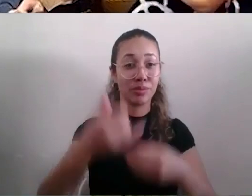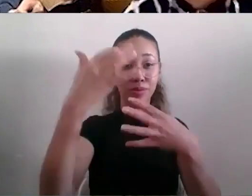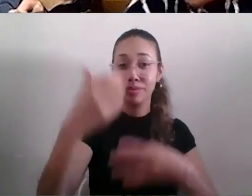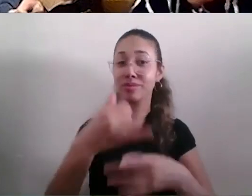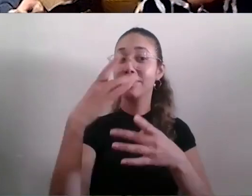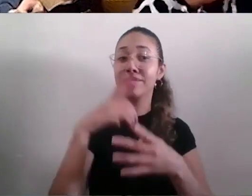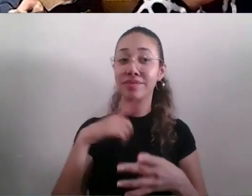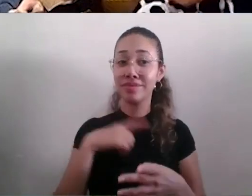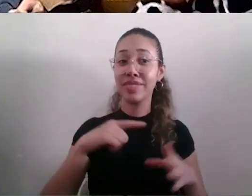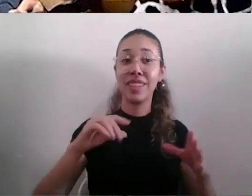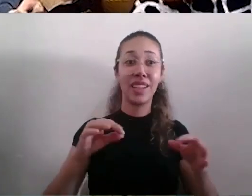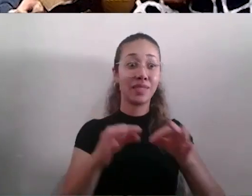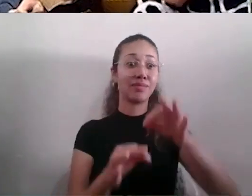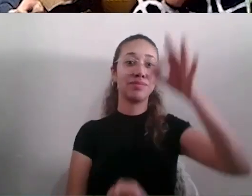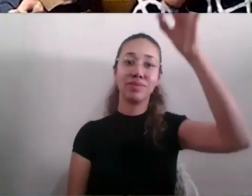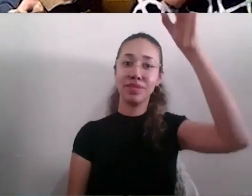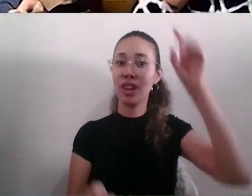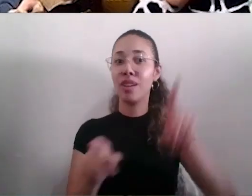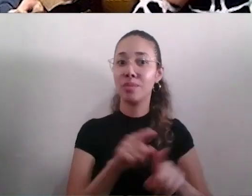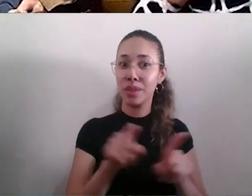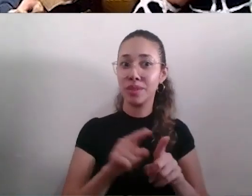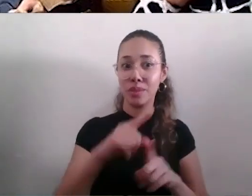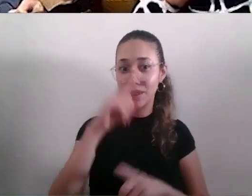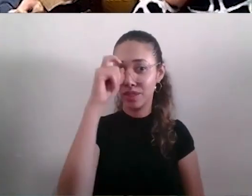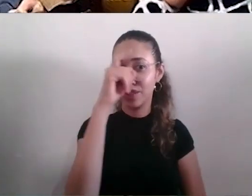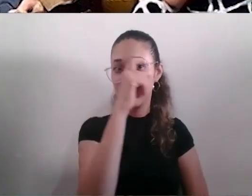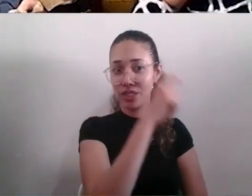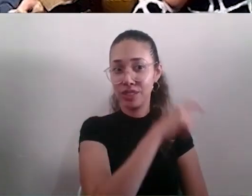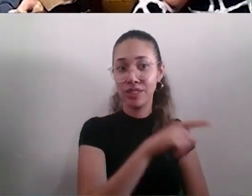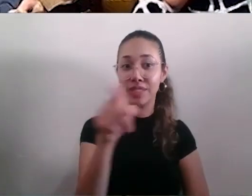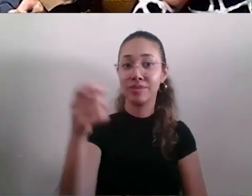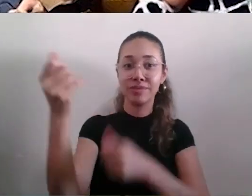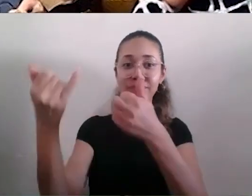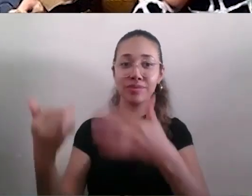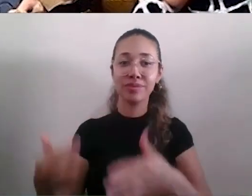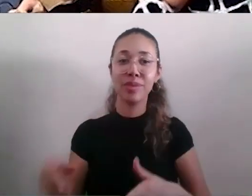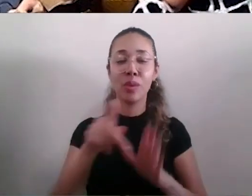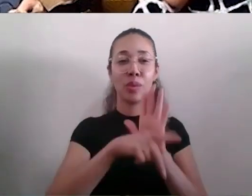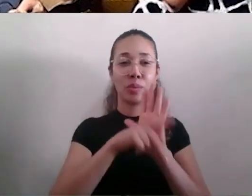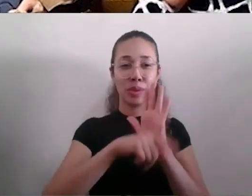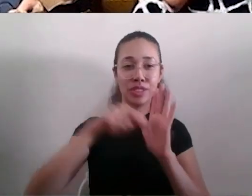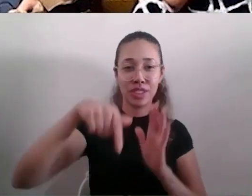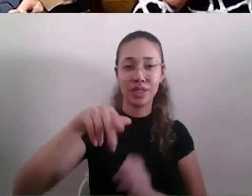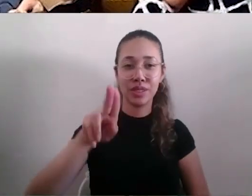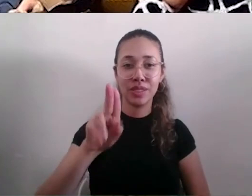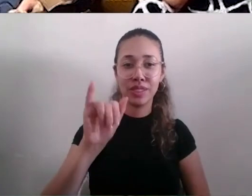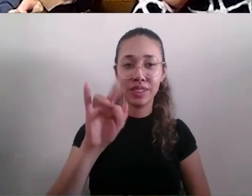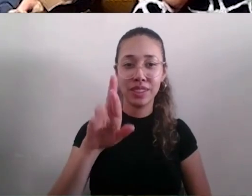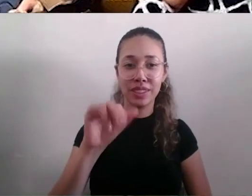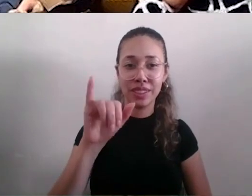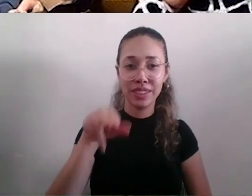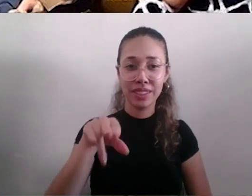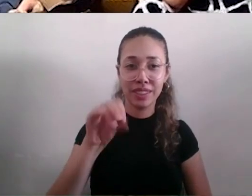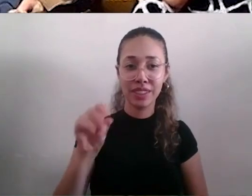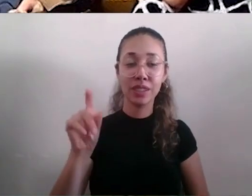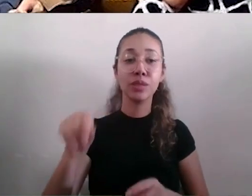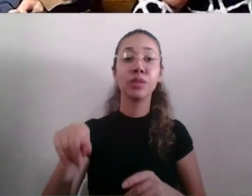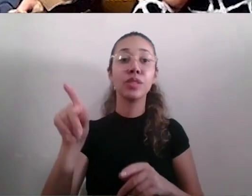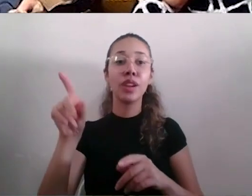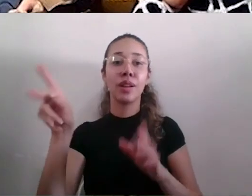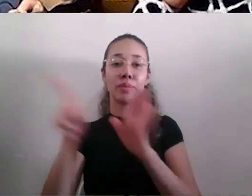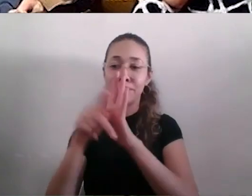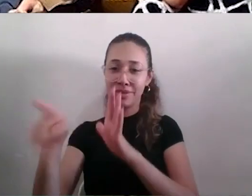difícil. Ela estava falando do Quirino, por exemplo, do projeto Quirino, do Thiago Rogero.